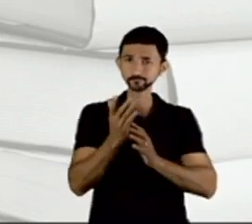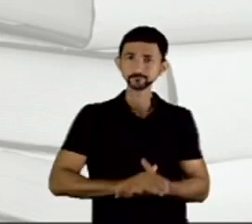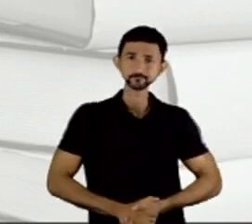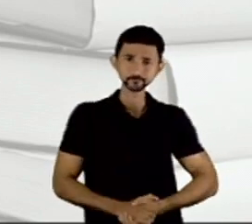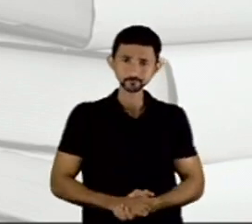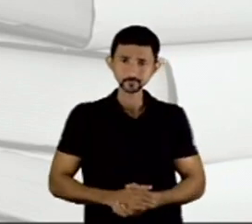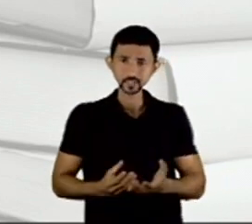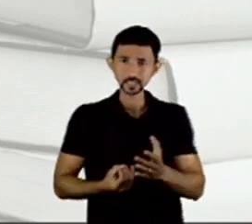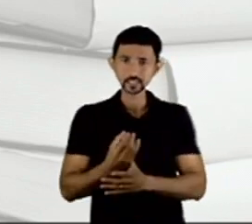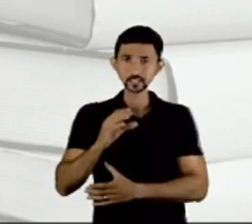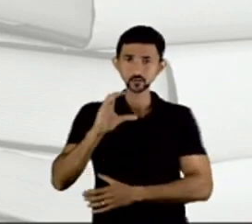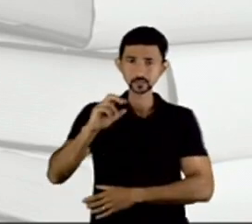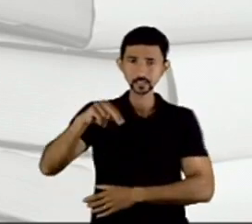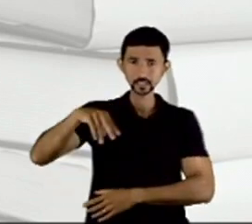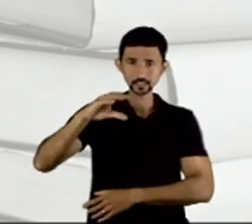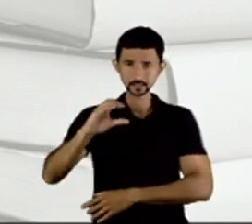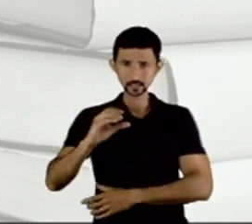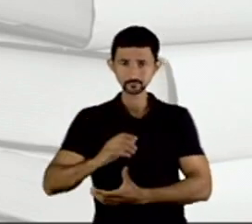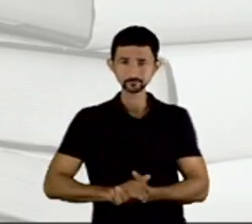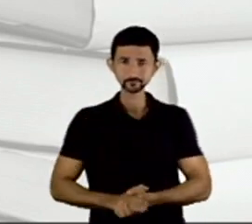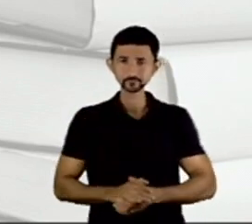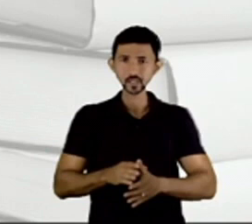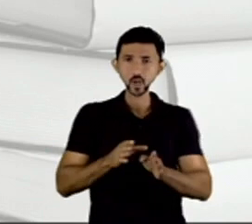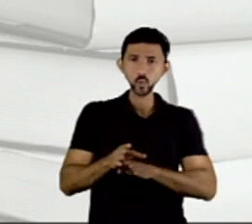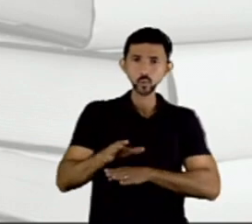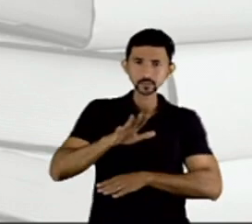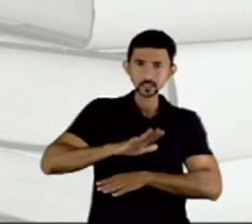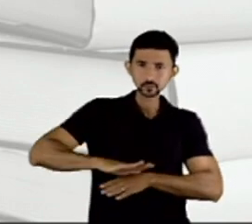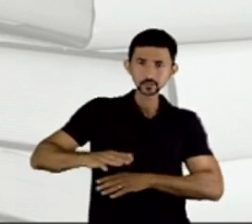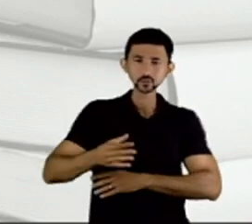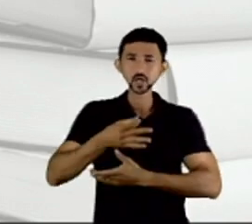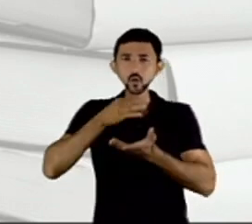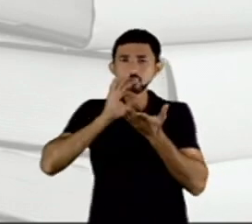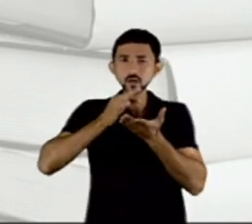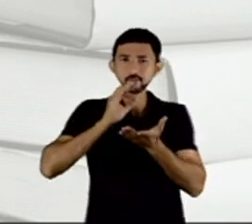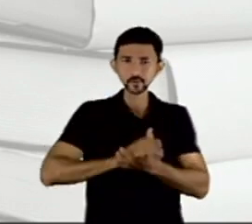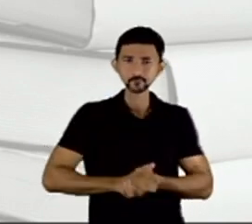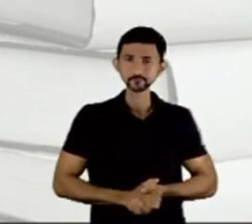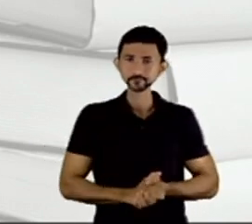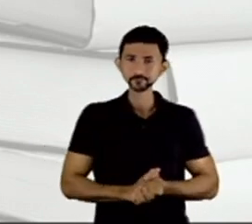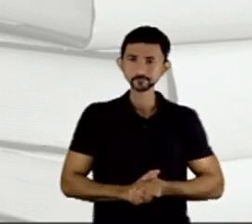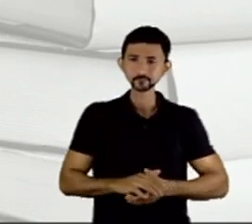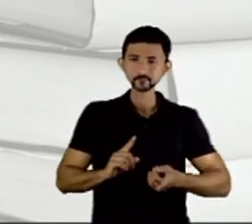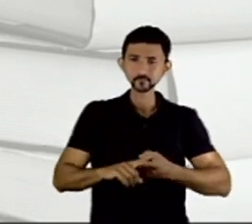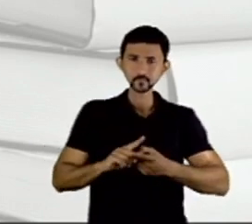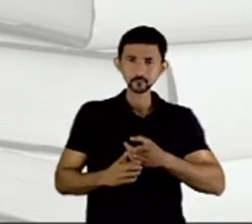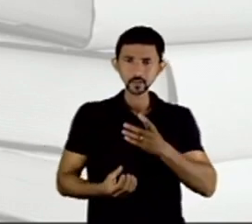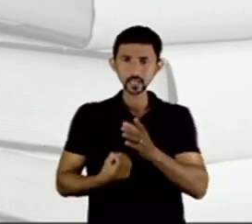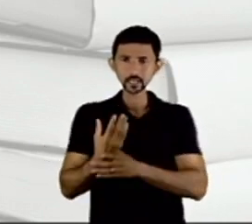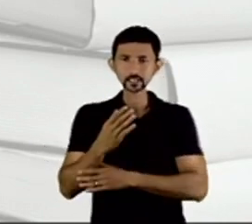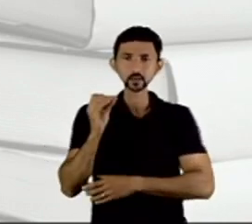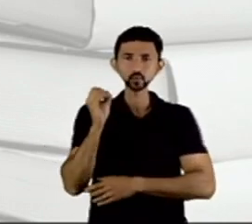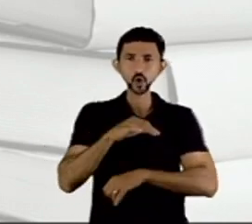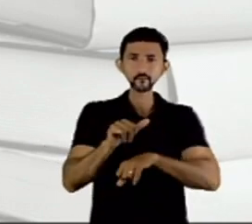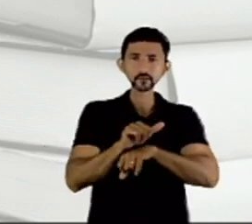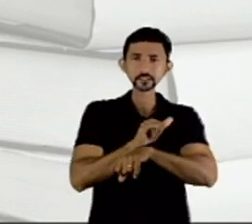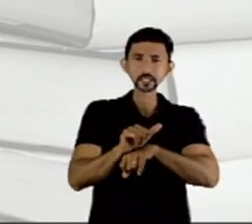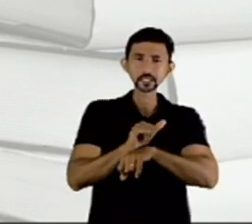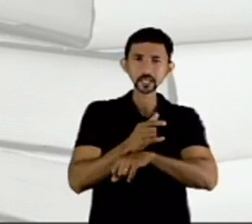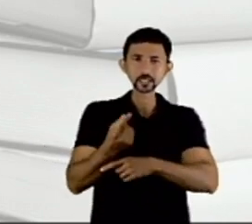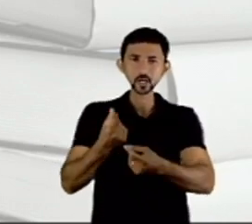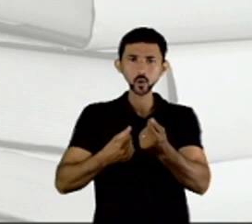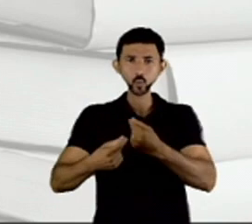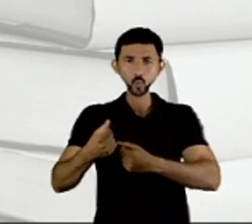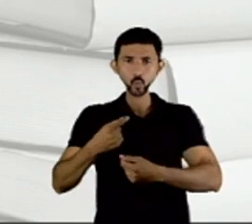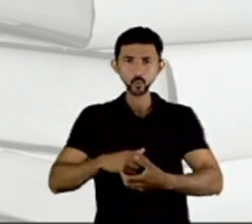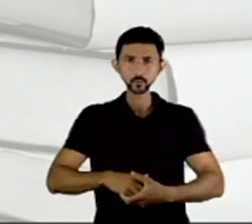do CNC, Conselho Nacional do Café, e também a criação de novas estratégia